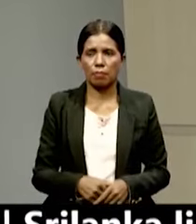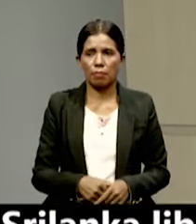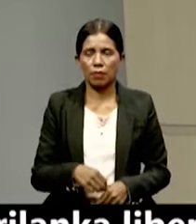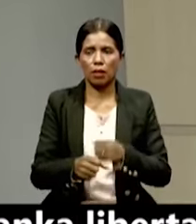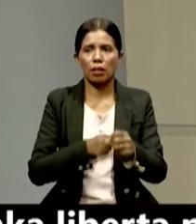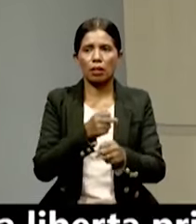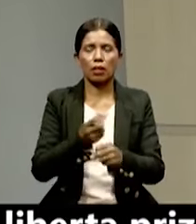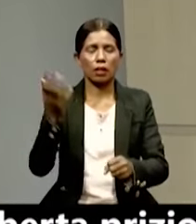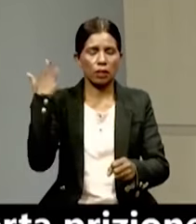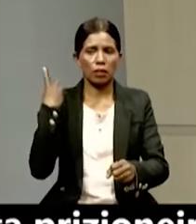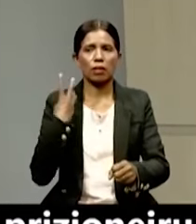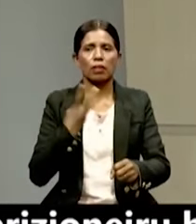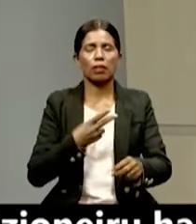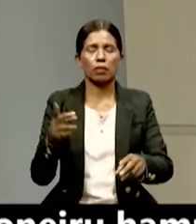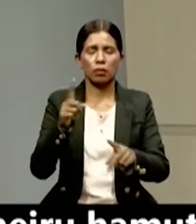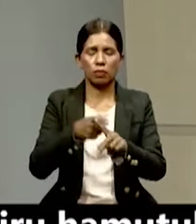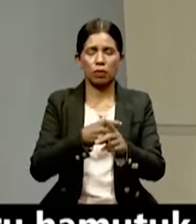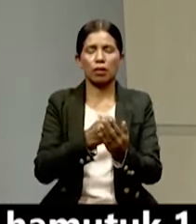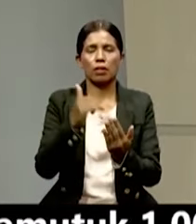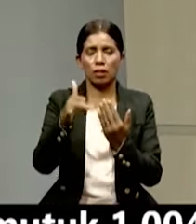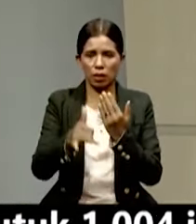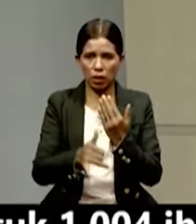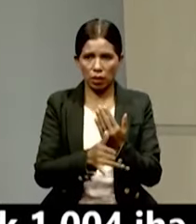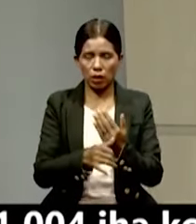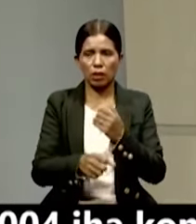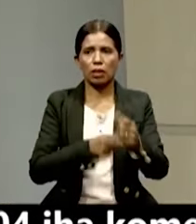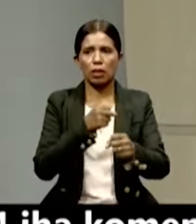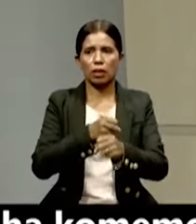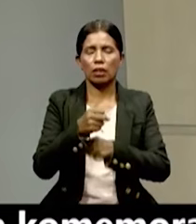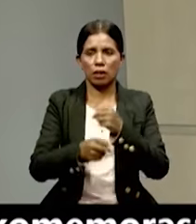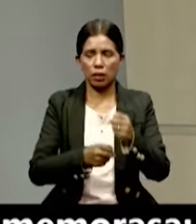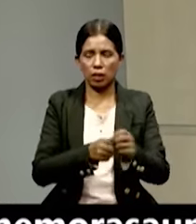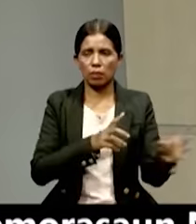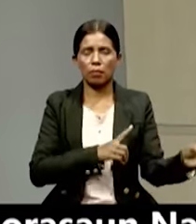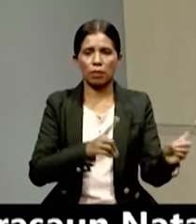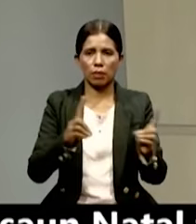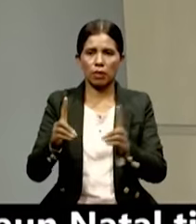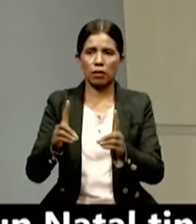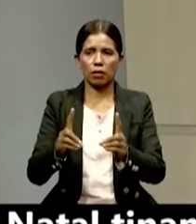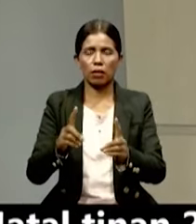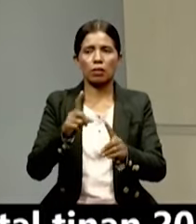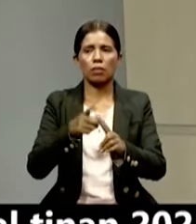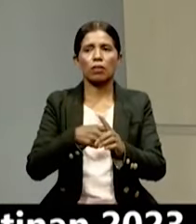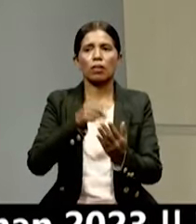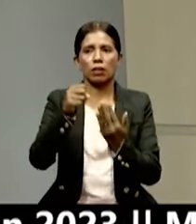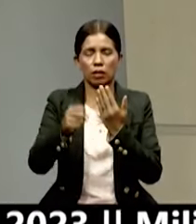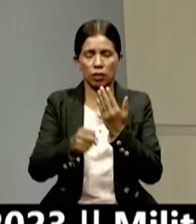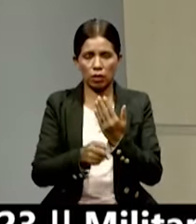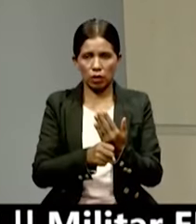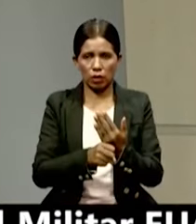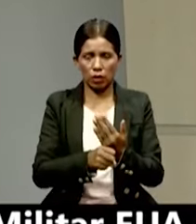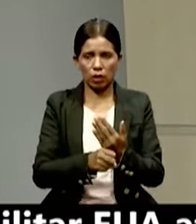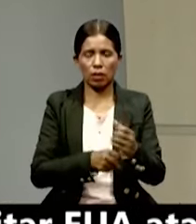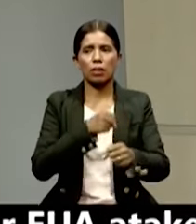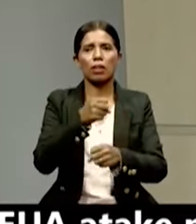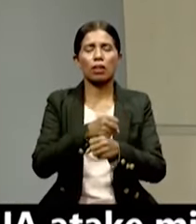tinan kotuk implementa ba janeiro, então tinan dene tur tinan-tinan ne tur los implementan ia setembro, fim de setembro kata tinan ne